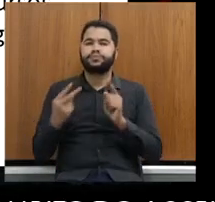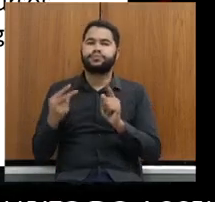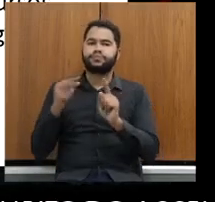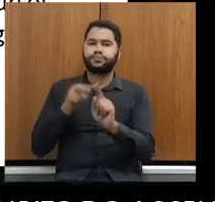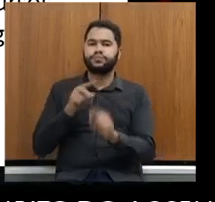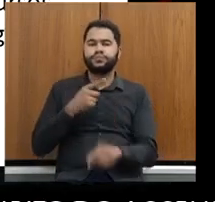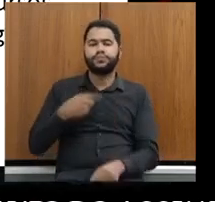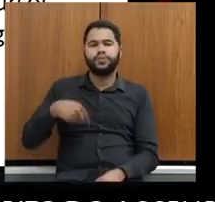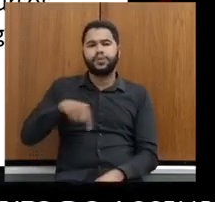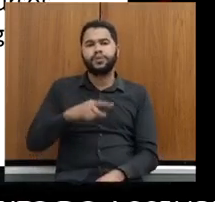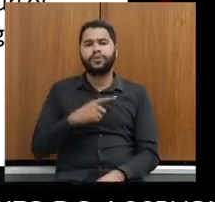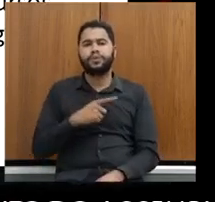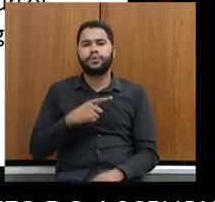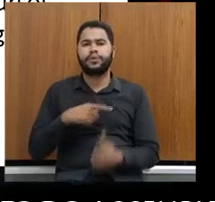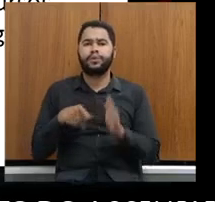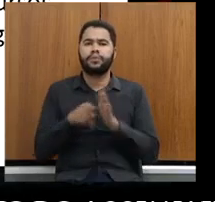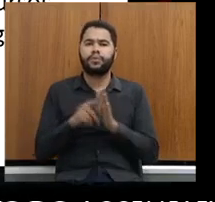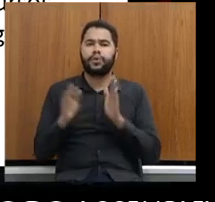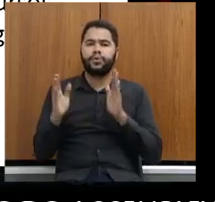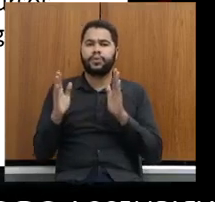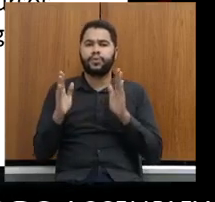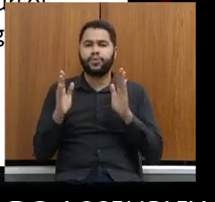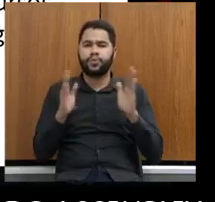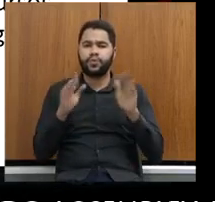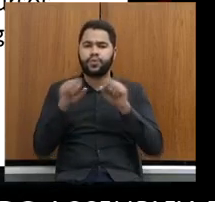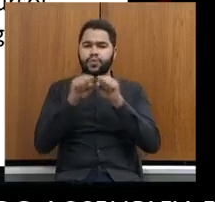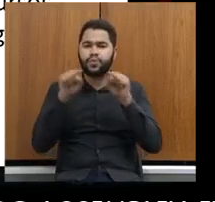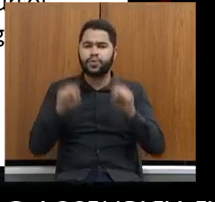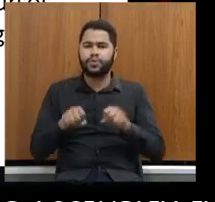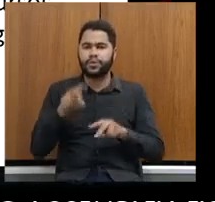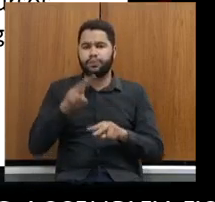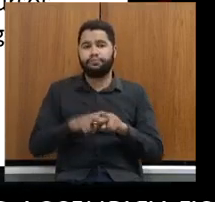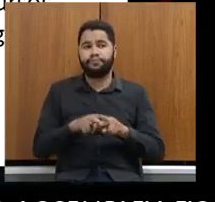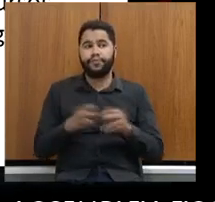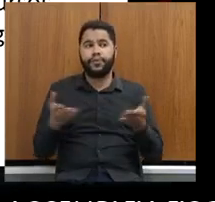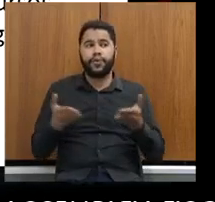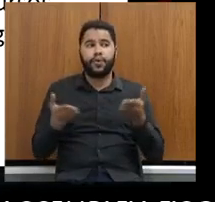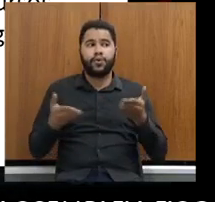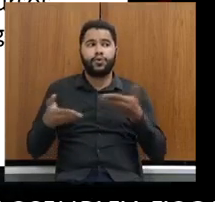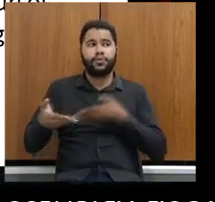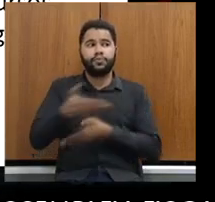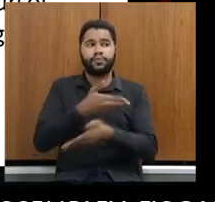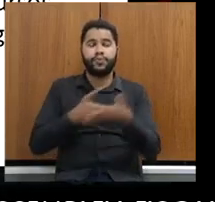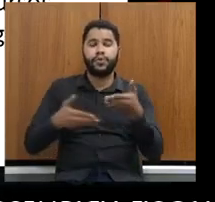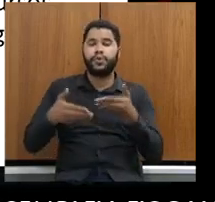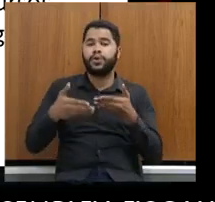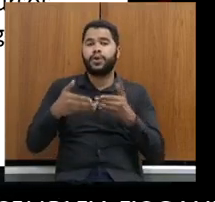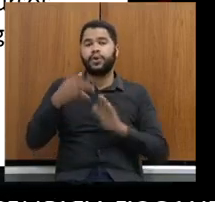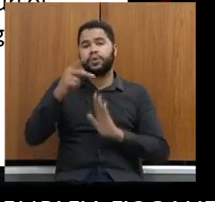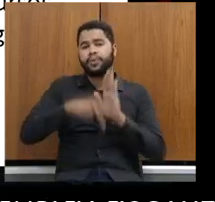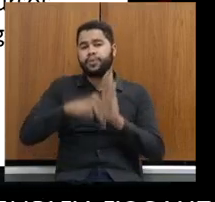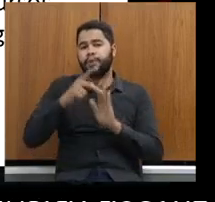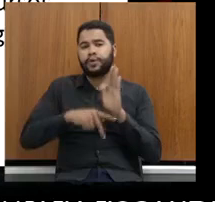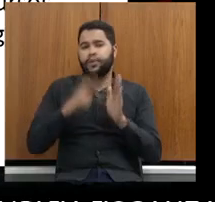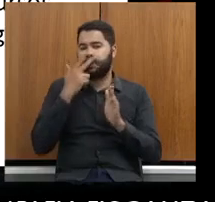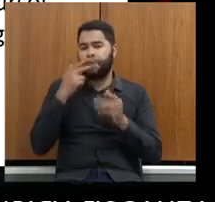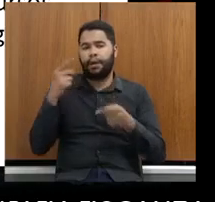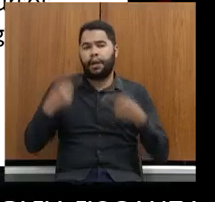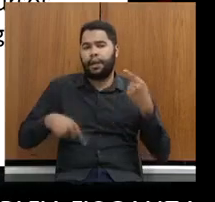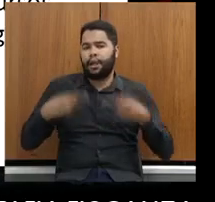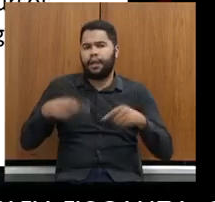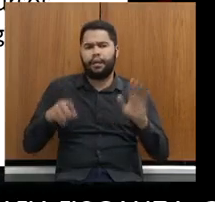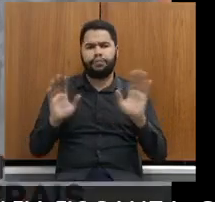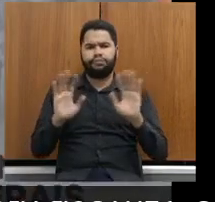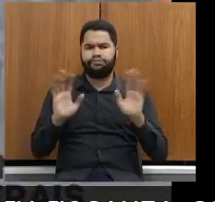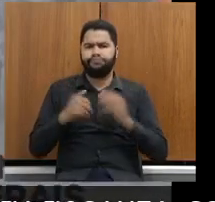que nós temos do sistema prisional é hoje a ressocialização projeto basicamente que não se discute mais